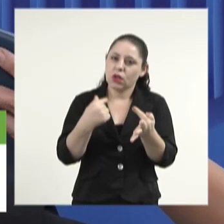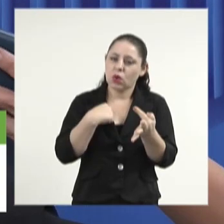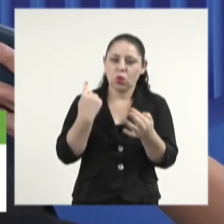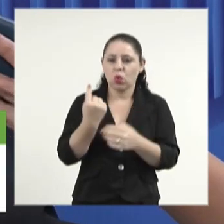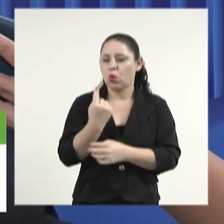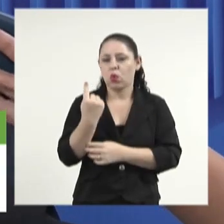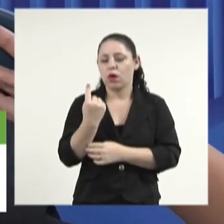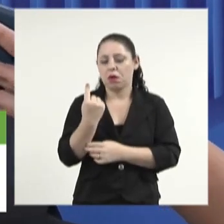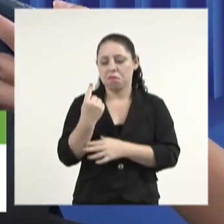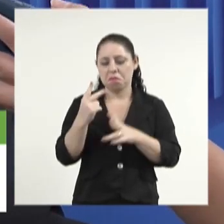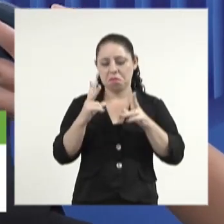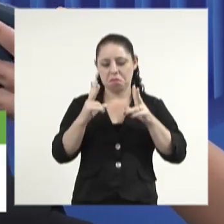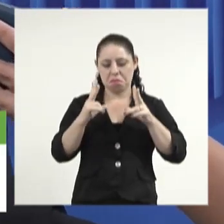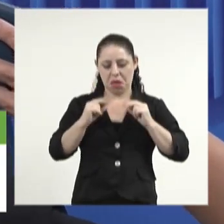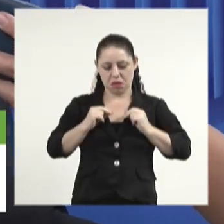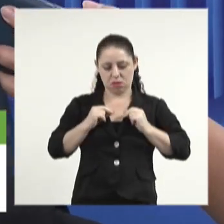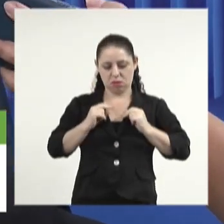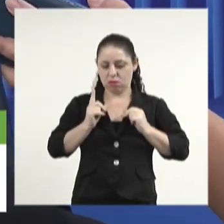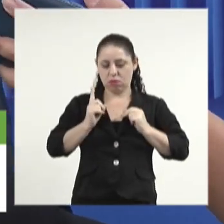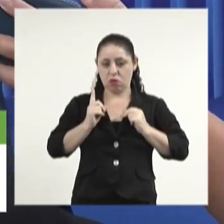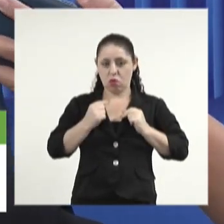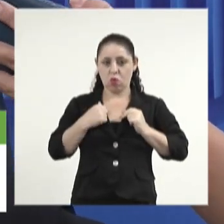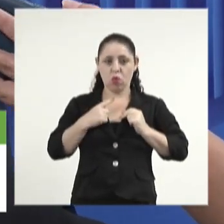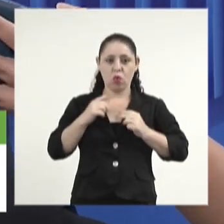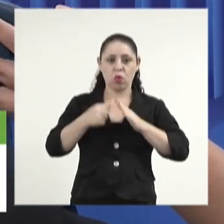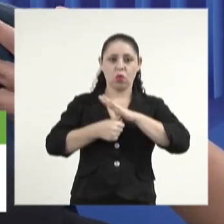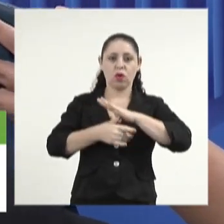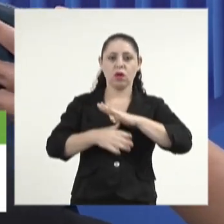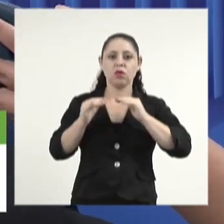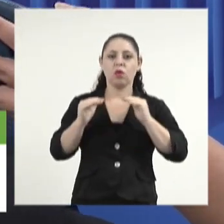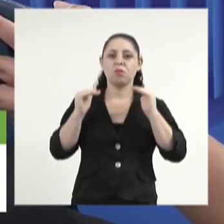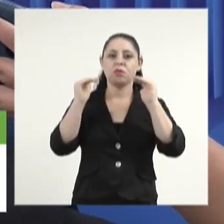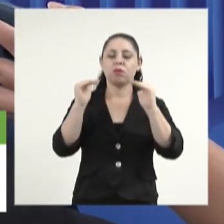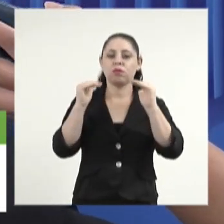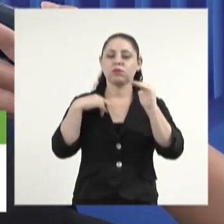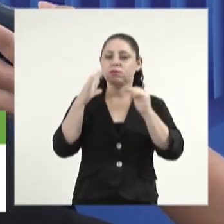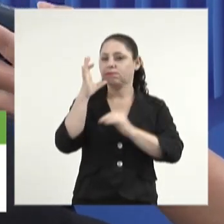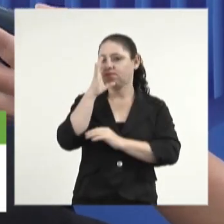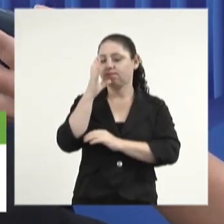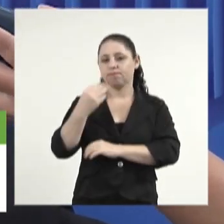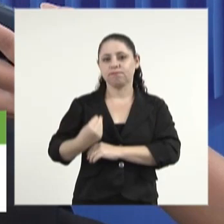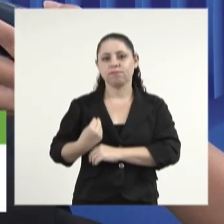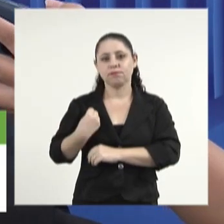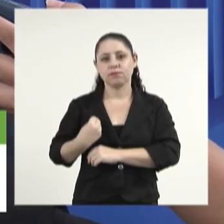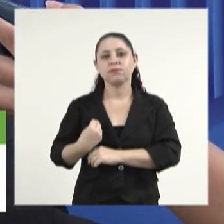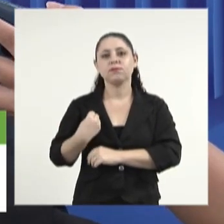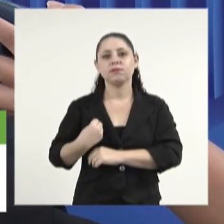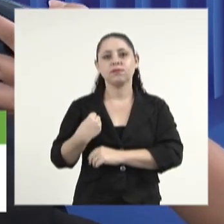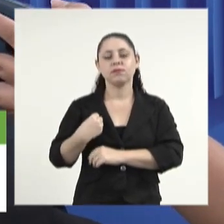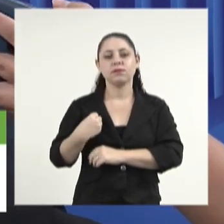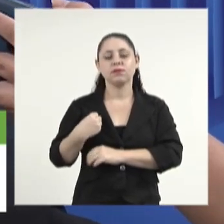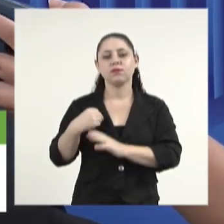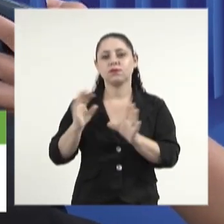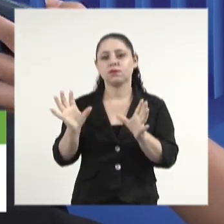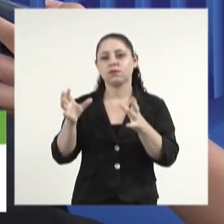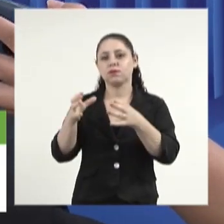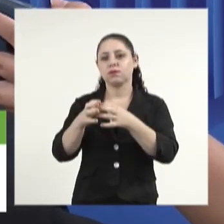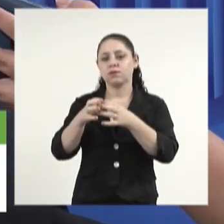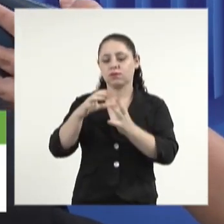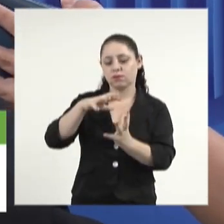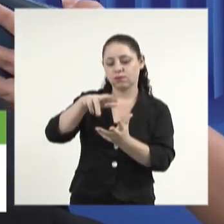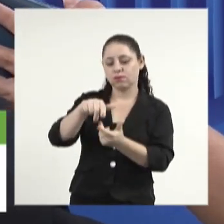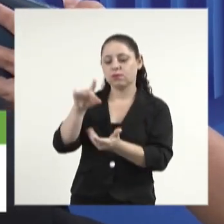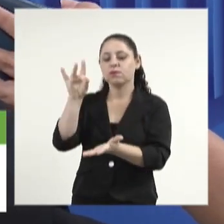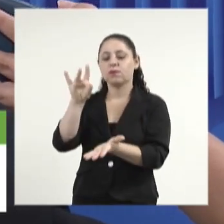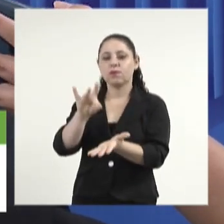meu mérito. Eu, como reitor-mor, acompanho a vida da congregação em todo o mundo, é